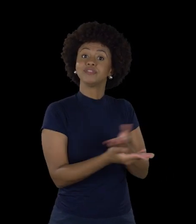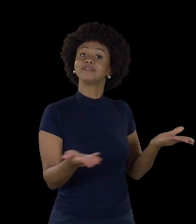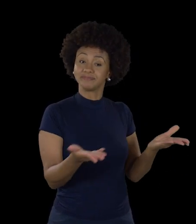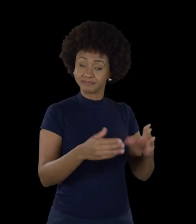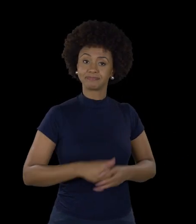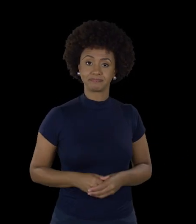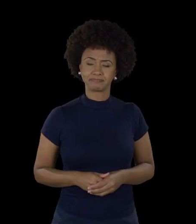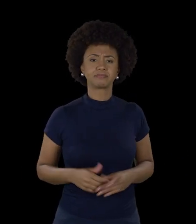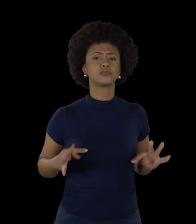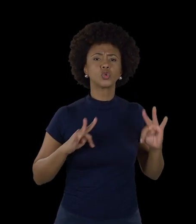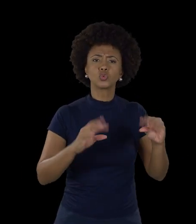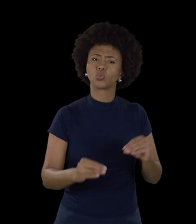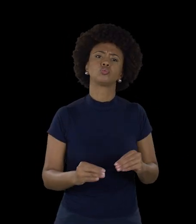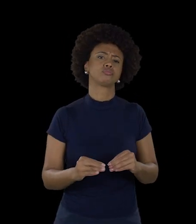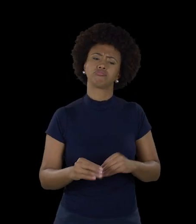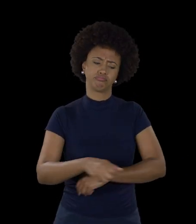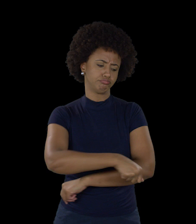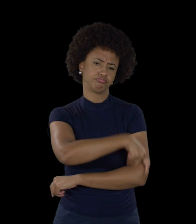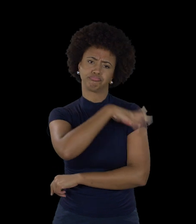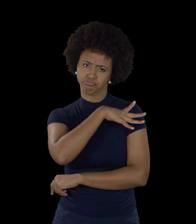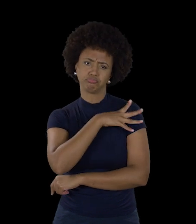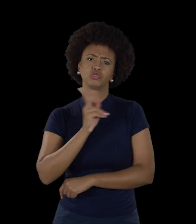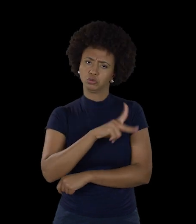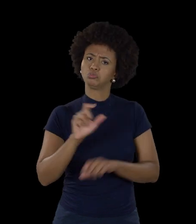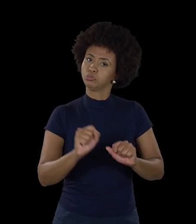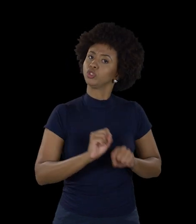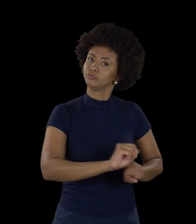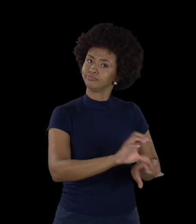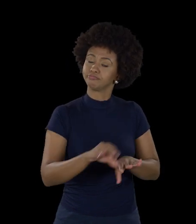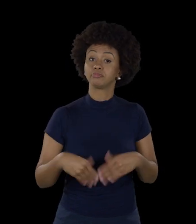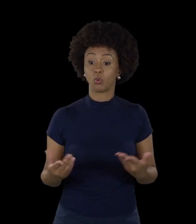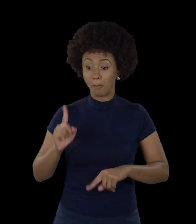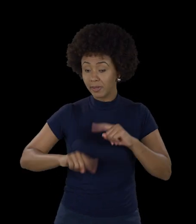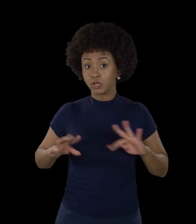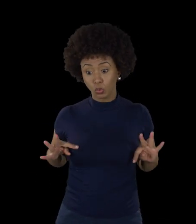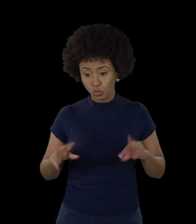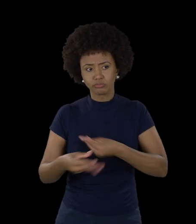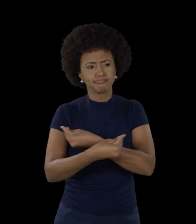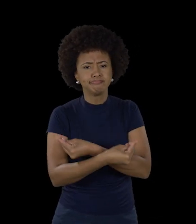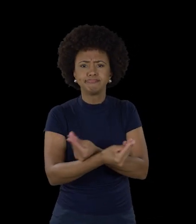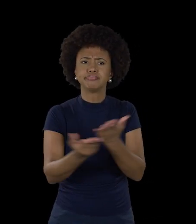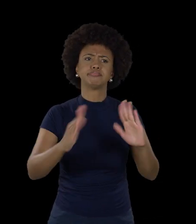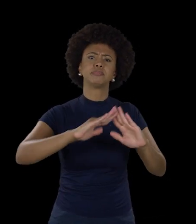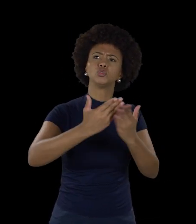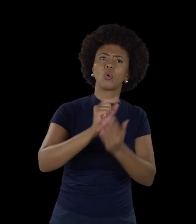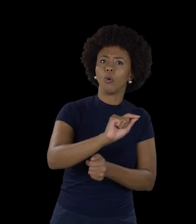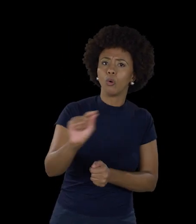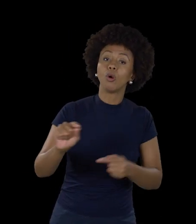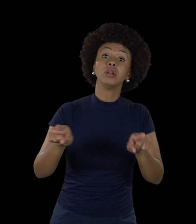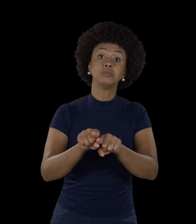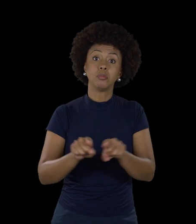fundamental e médio. Então, a gente entregou esse material para as escolas, os profissionais participaram